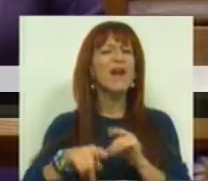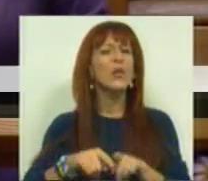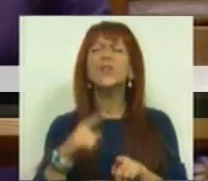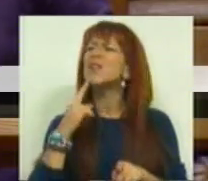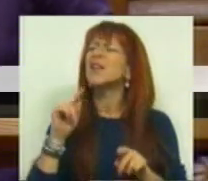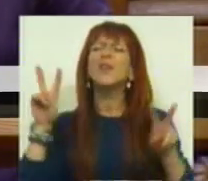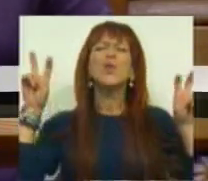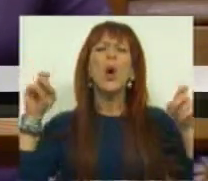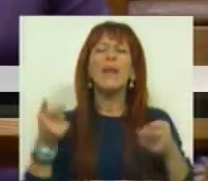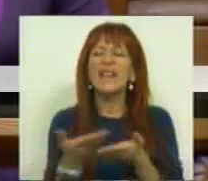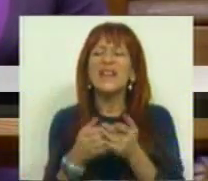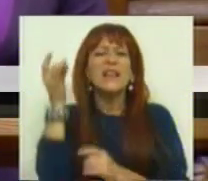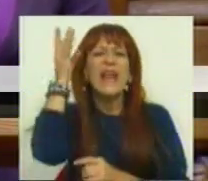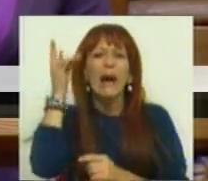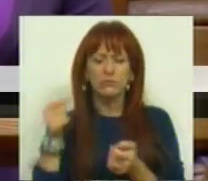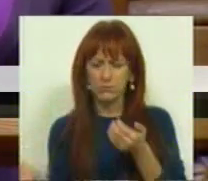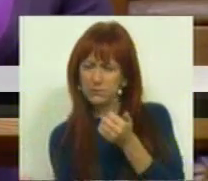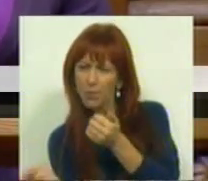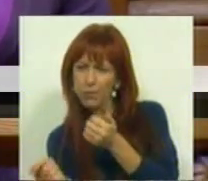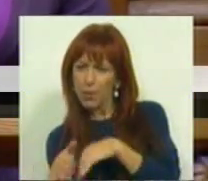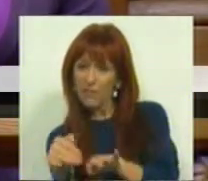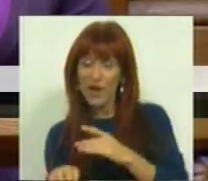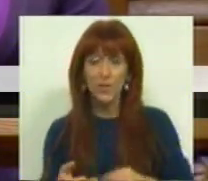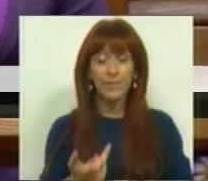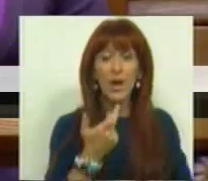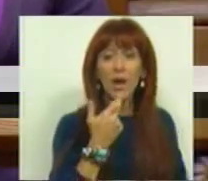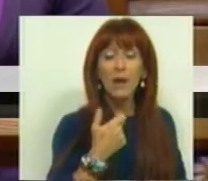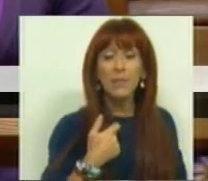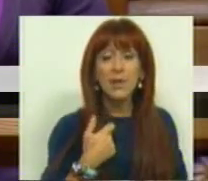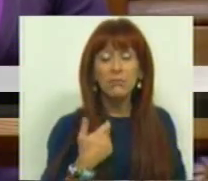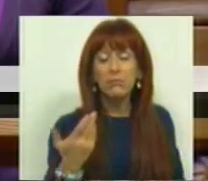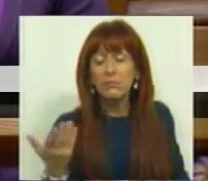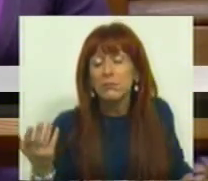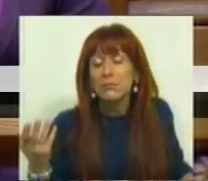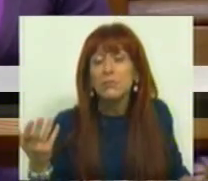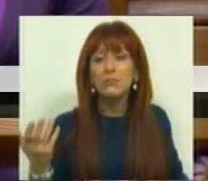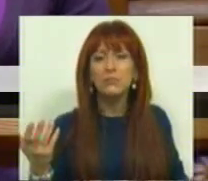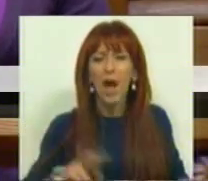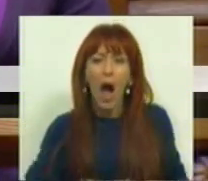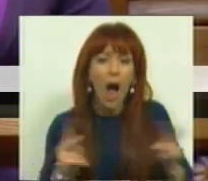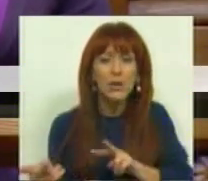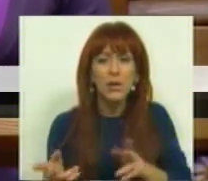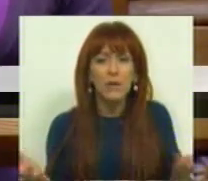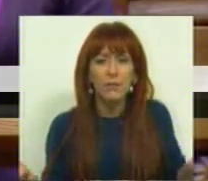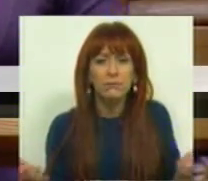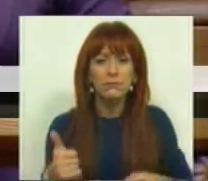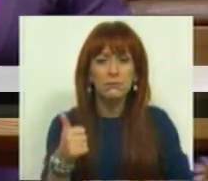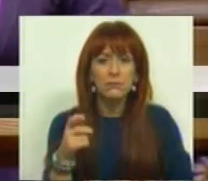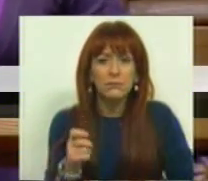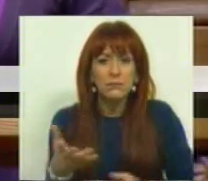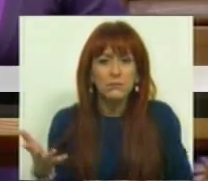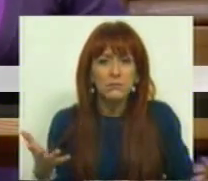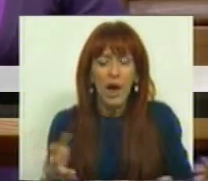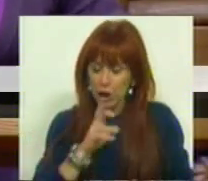essa dita negociata de bastidores. A resposta só pode estar na alternativa. E o Bloco de